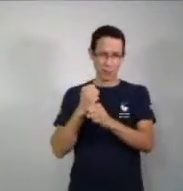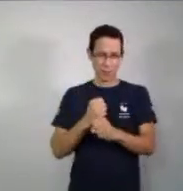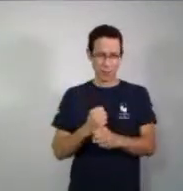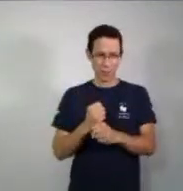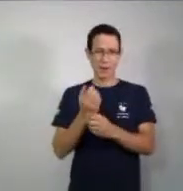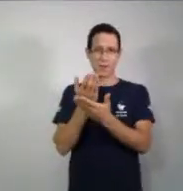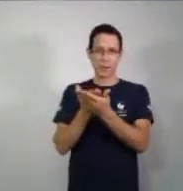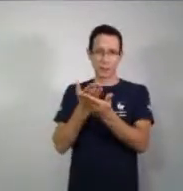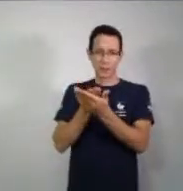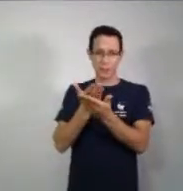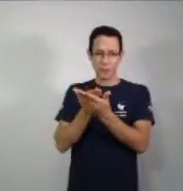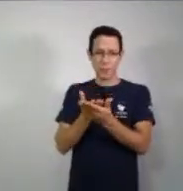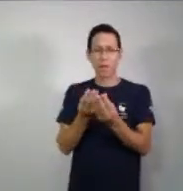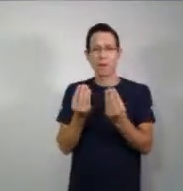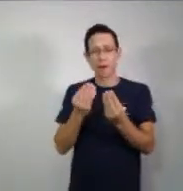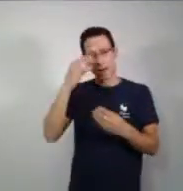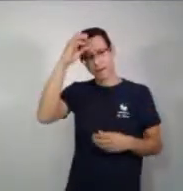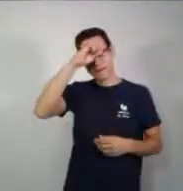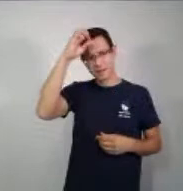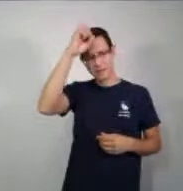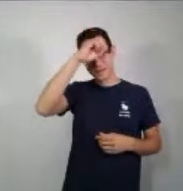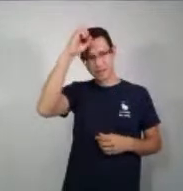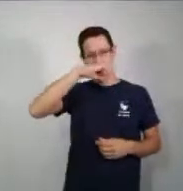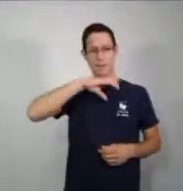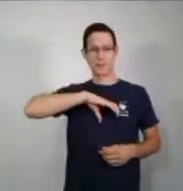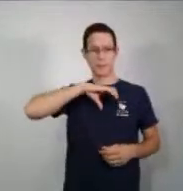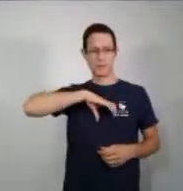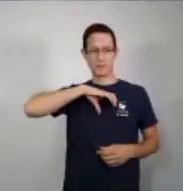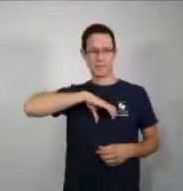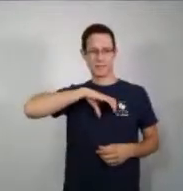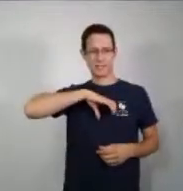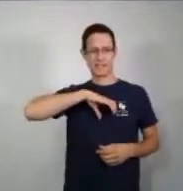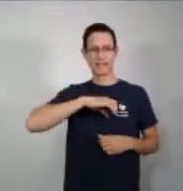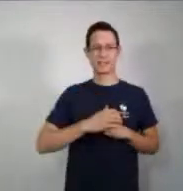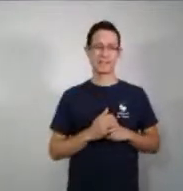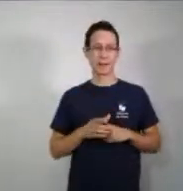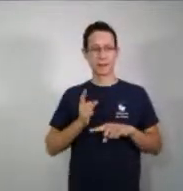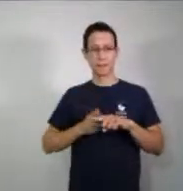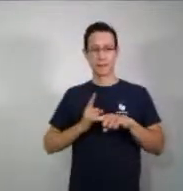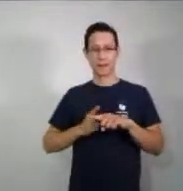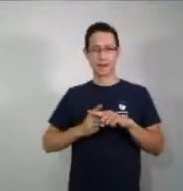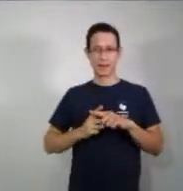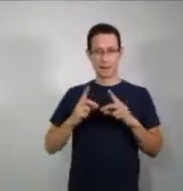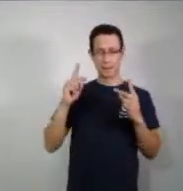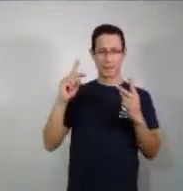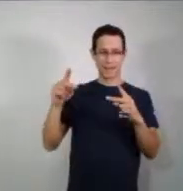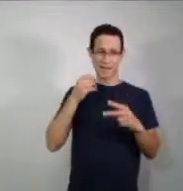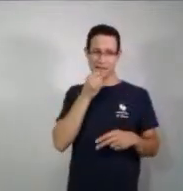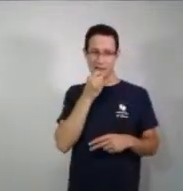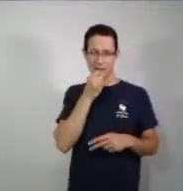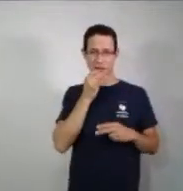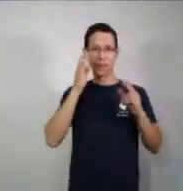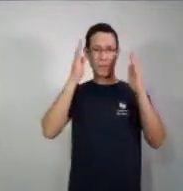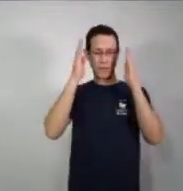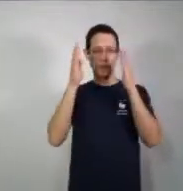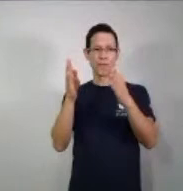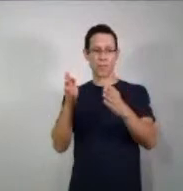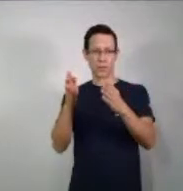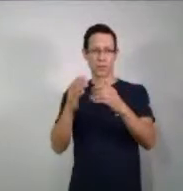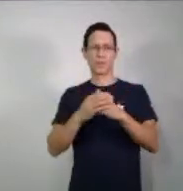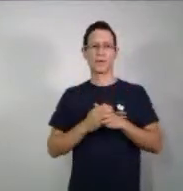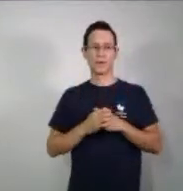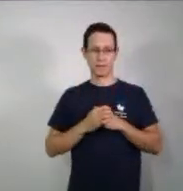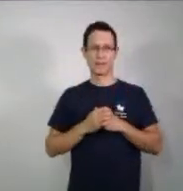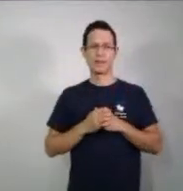falar o português, que o português foi para ele não só é um foco muito